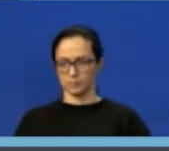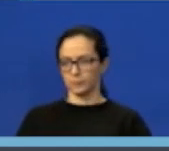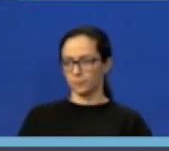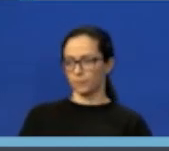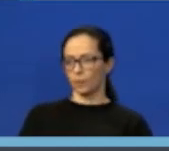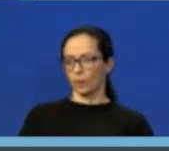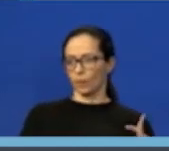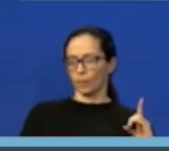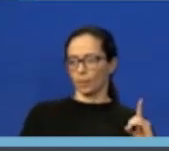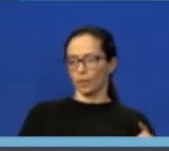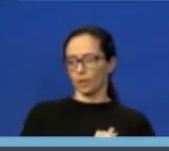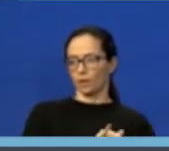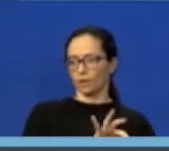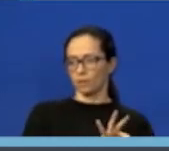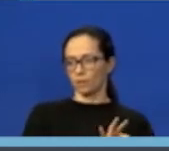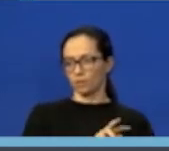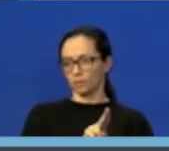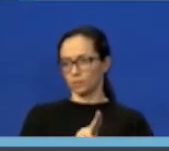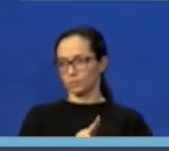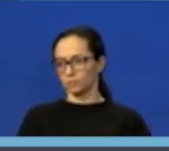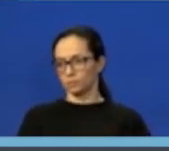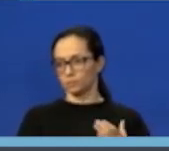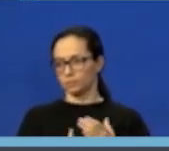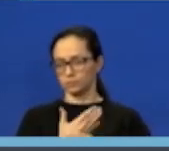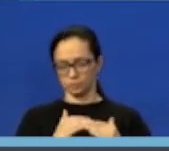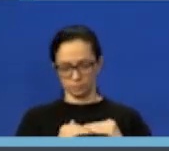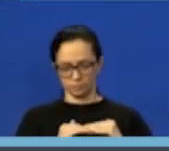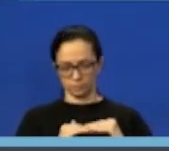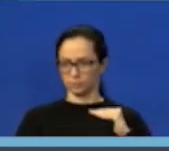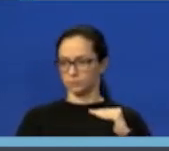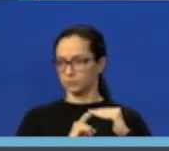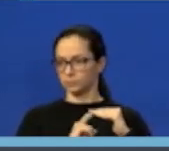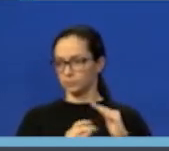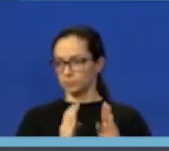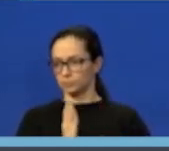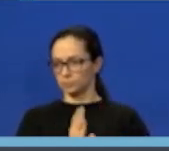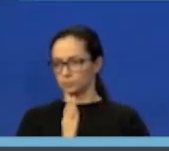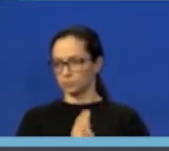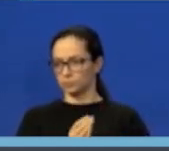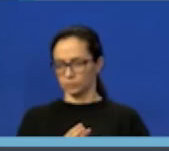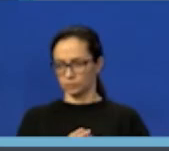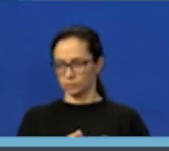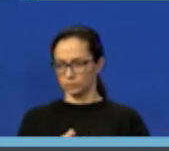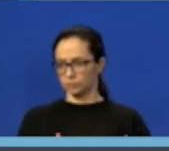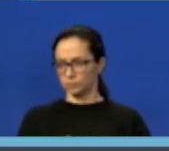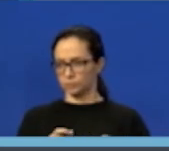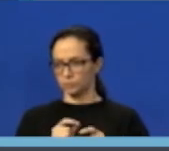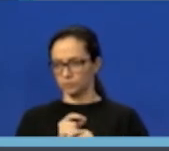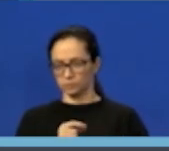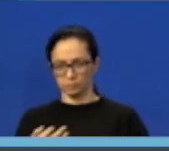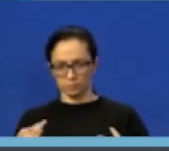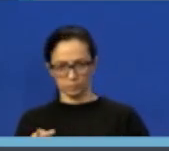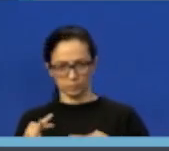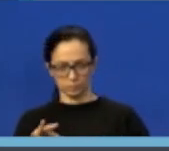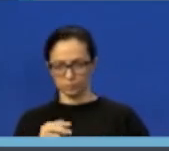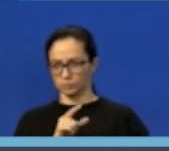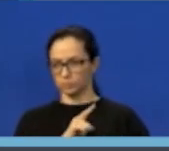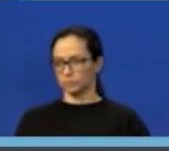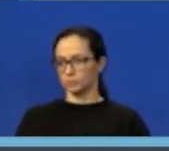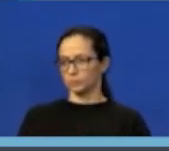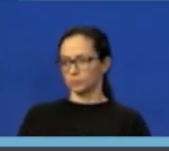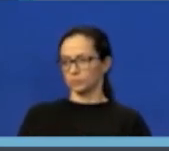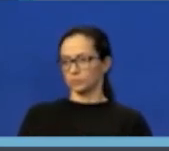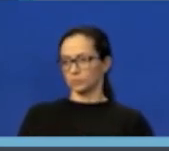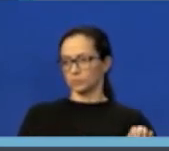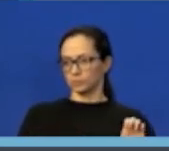Letra D. A infecção do trato urinário baixa, cistite, é identificada por disúria, urgência miccional e dor suprapúbica. E